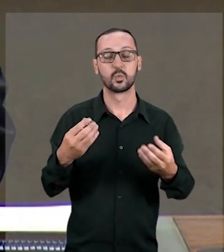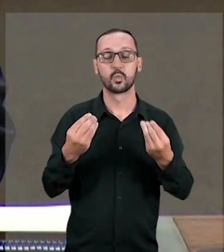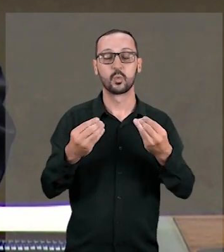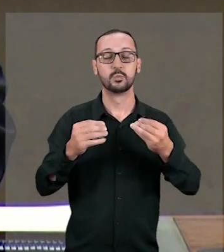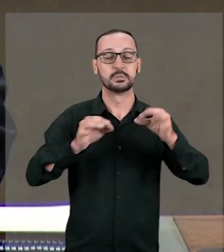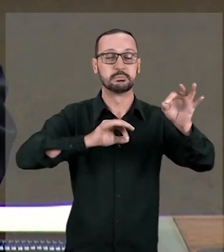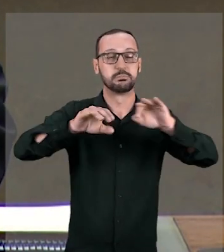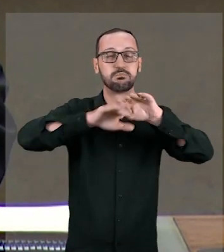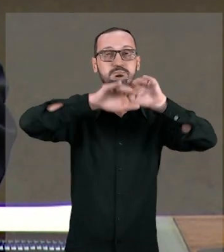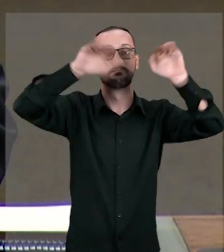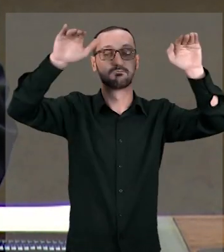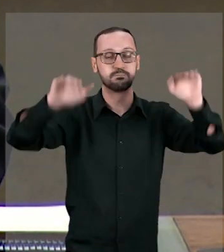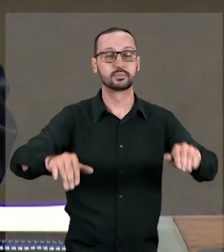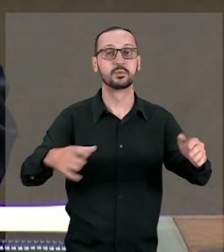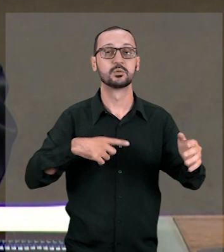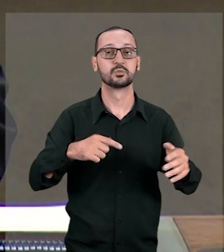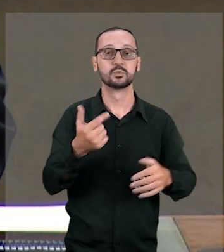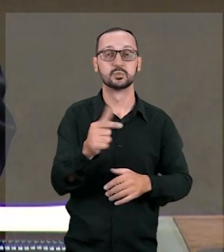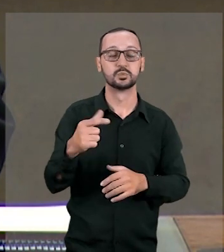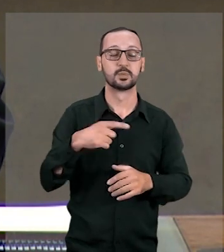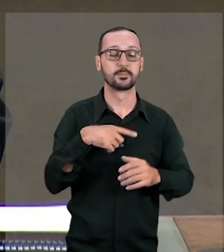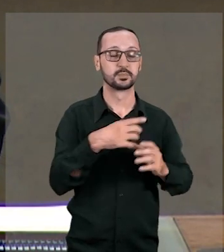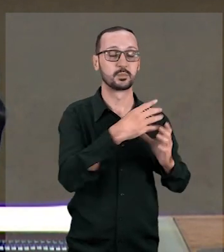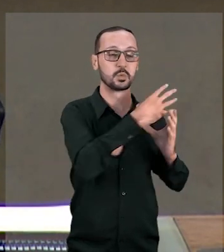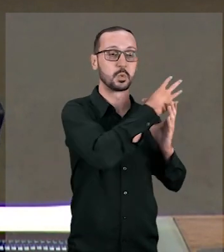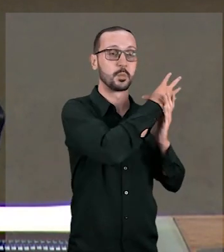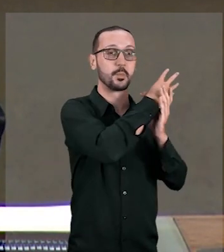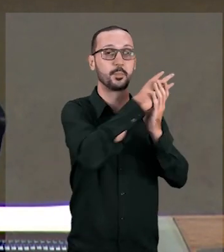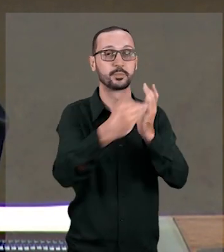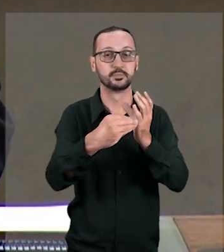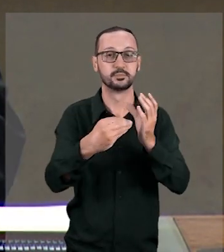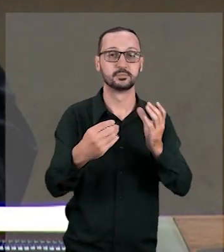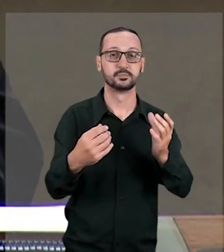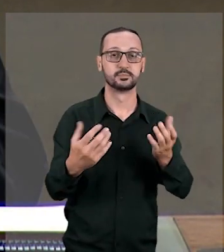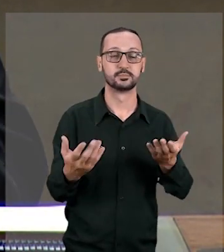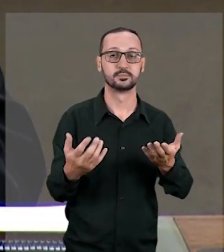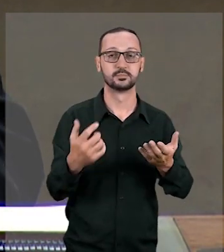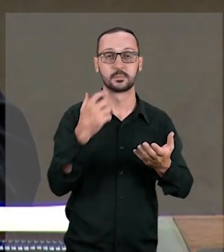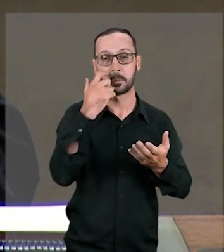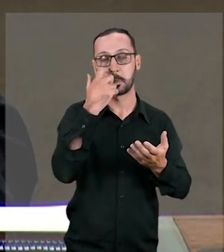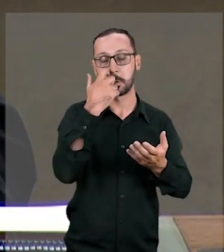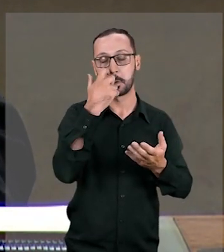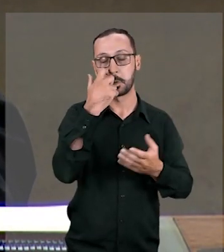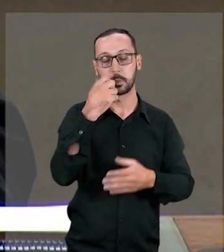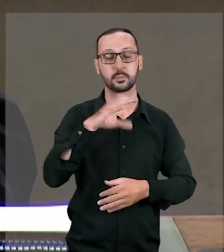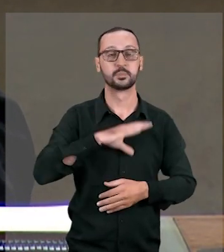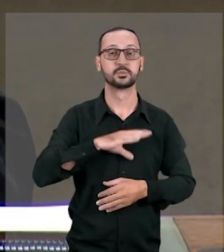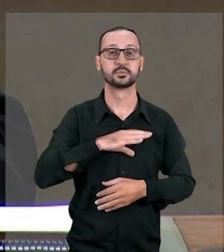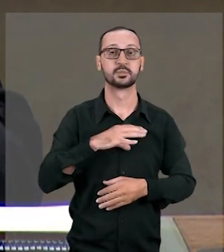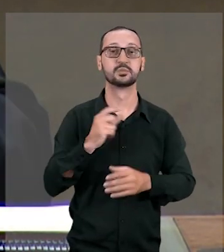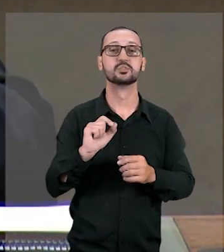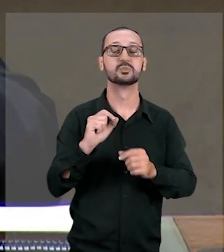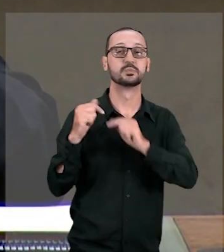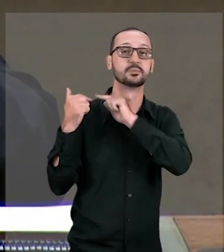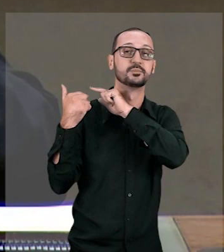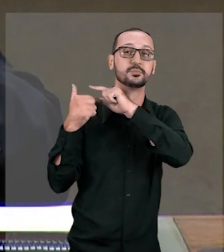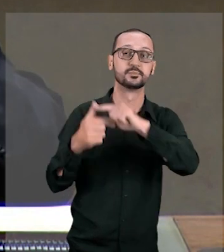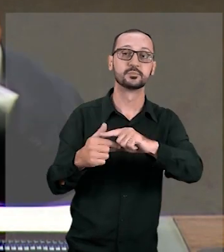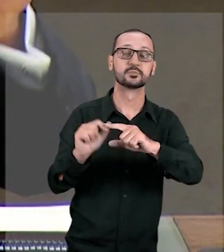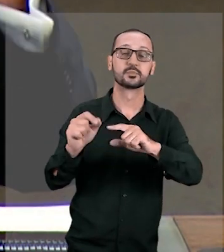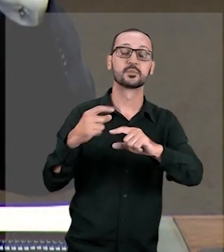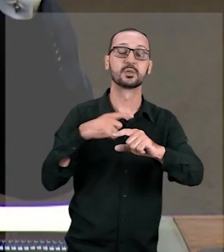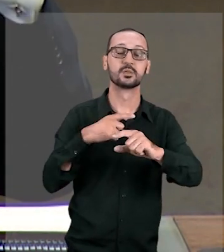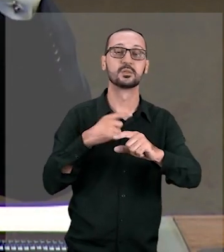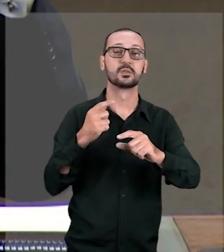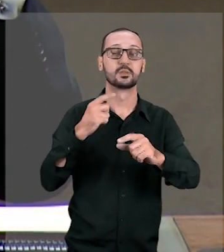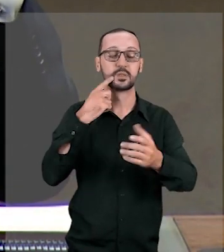superestrutura. Nós não somos herdeiros, queridos como são os nossos irmãos portugueses, de uma tradição anglo-saxã